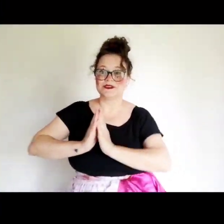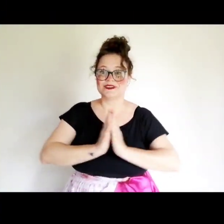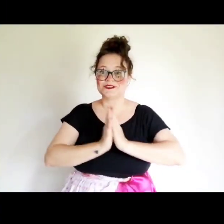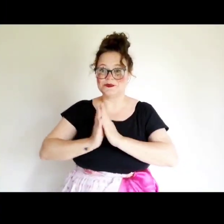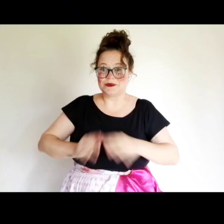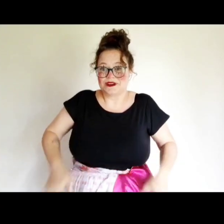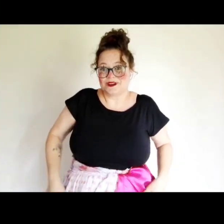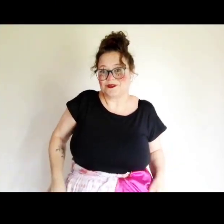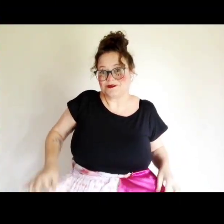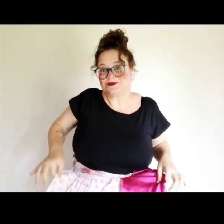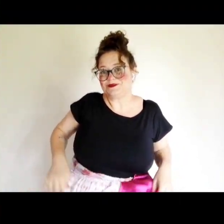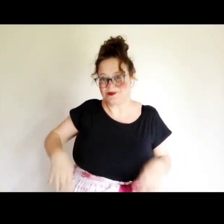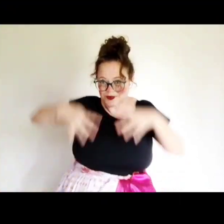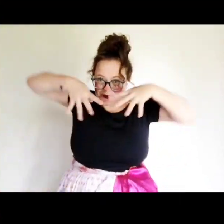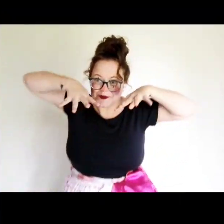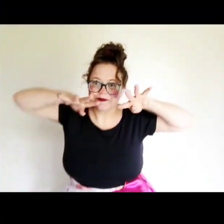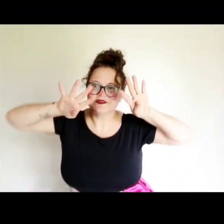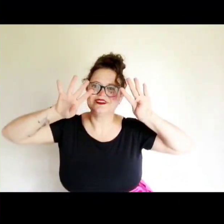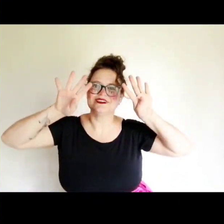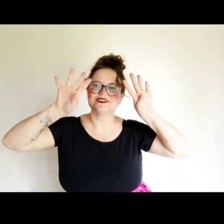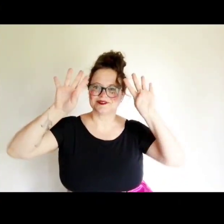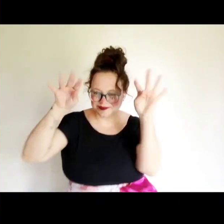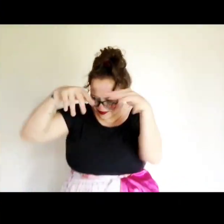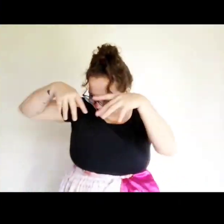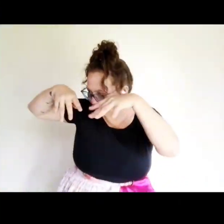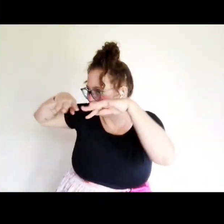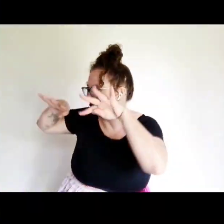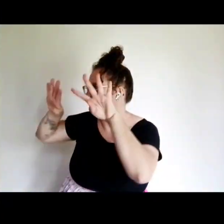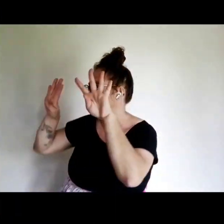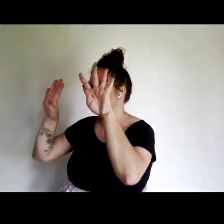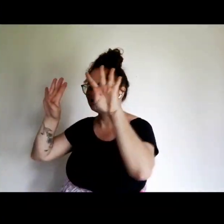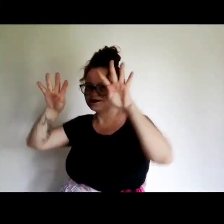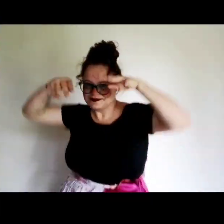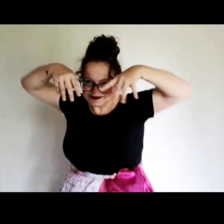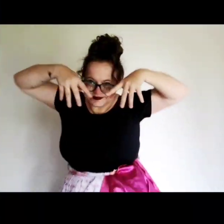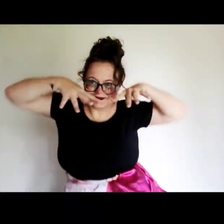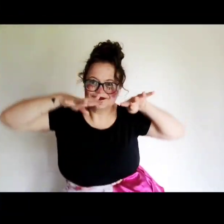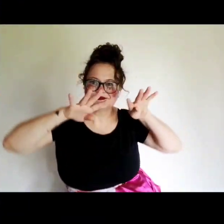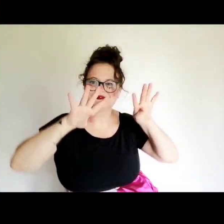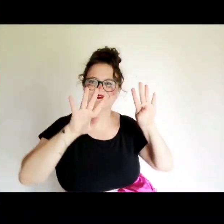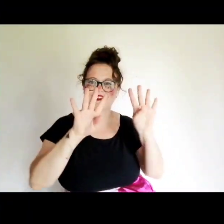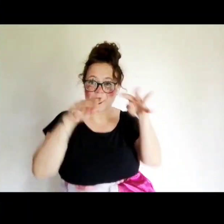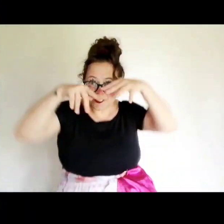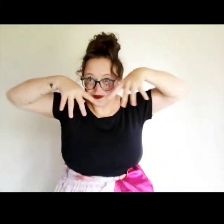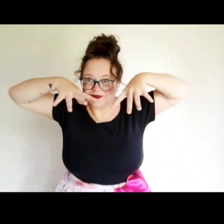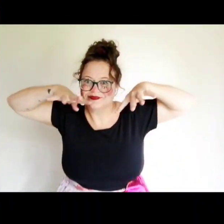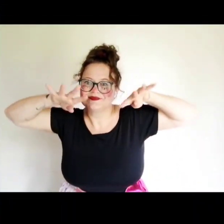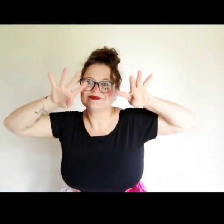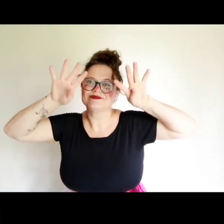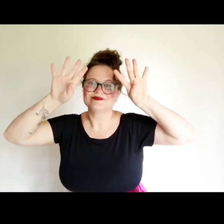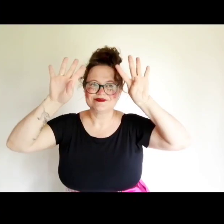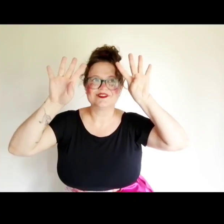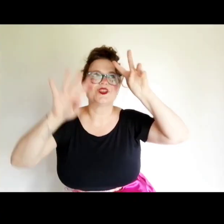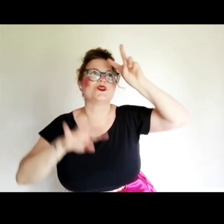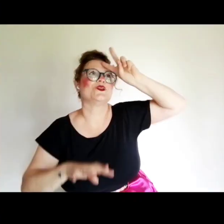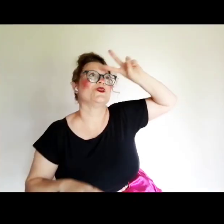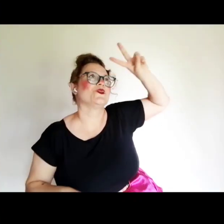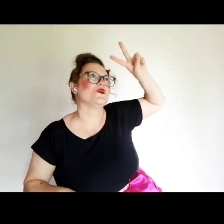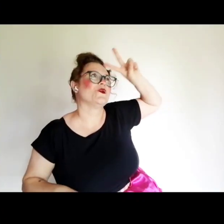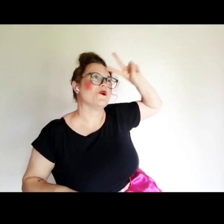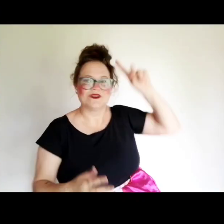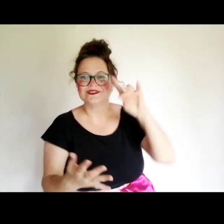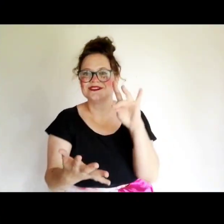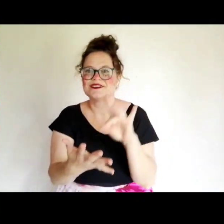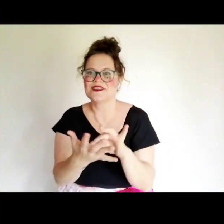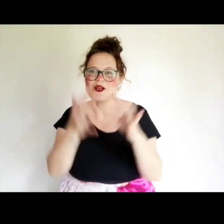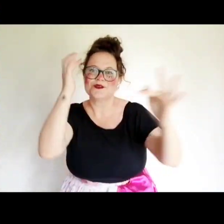Boneca de pano, boneca de pano. Humilha, humilha, humilha, humilha, humilha. Histórias reais